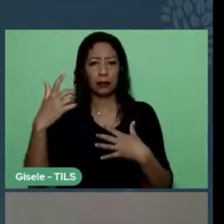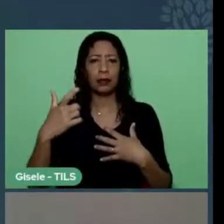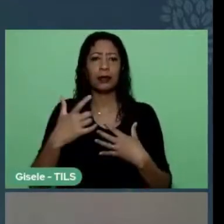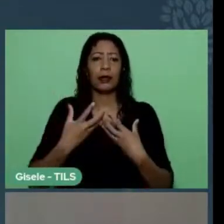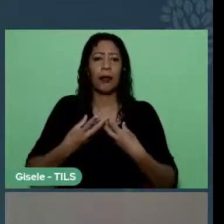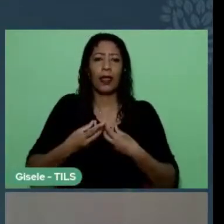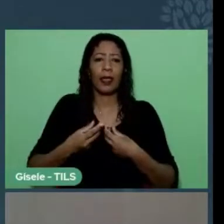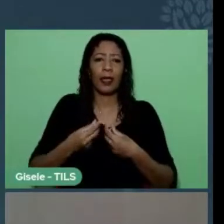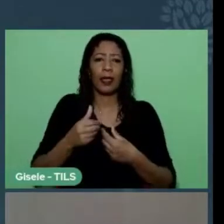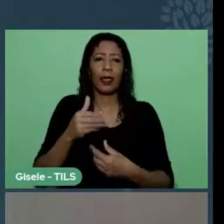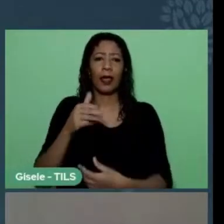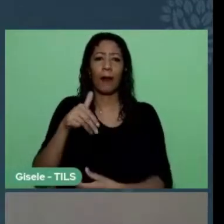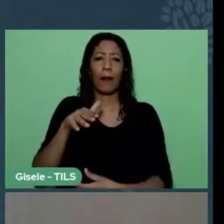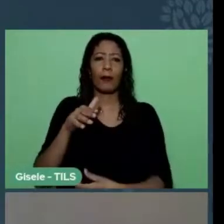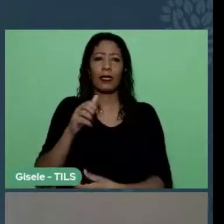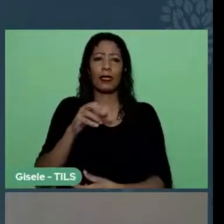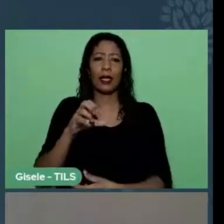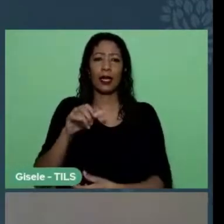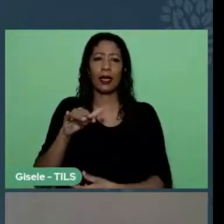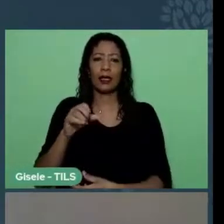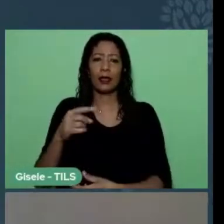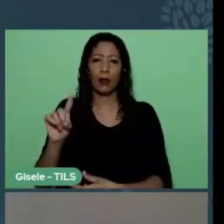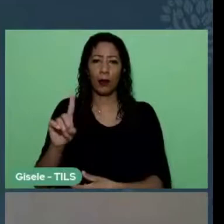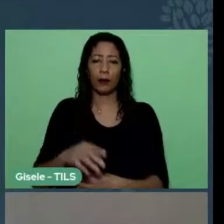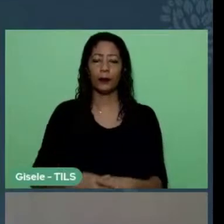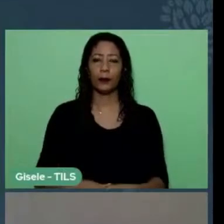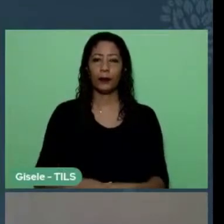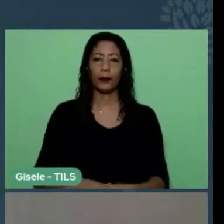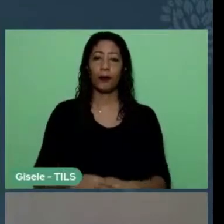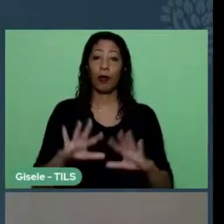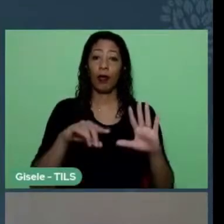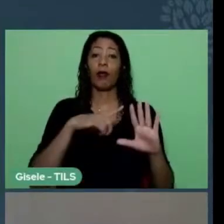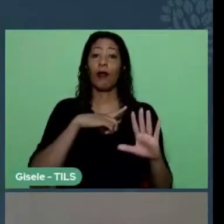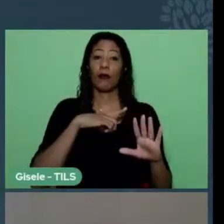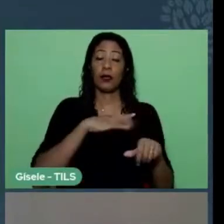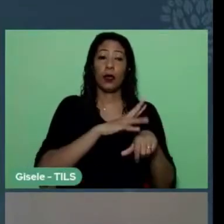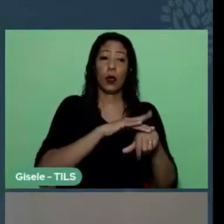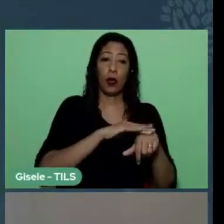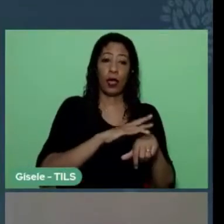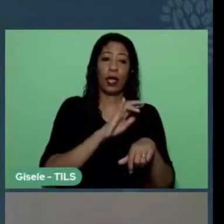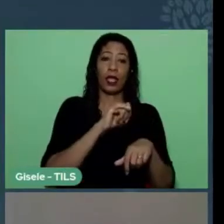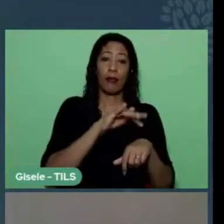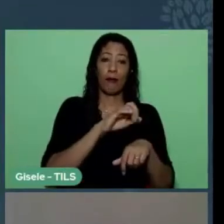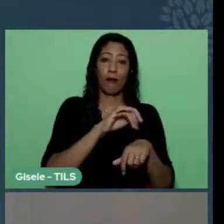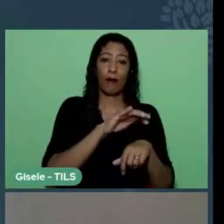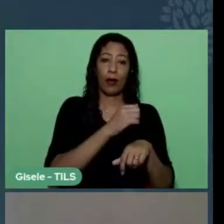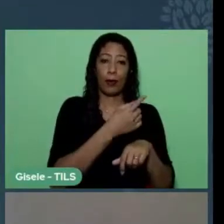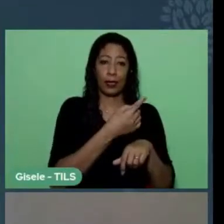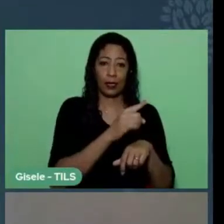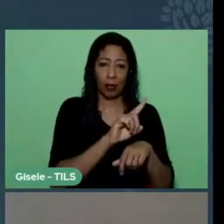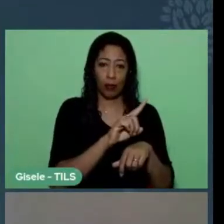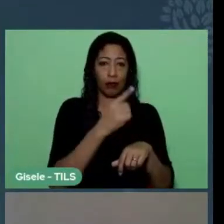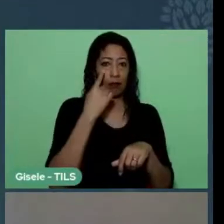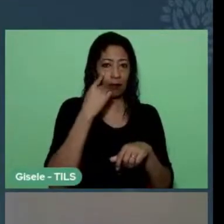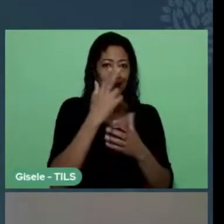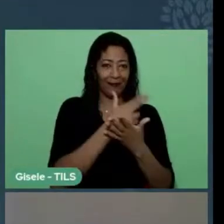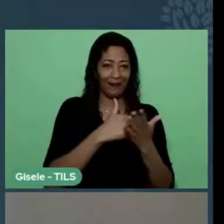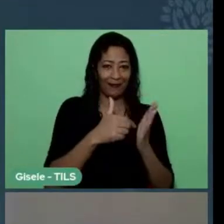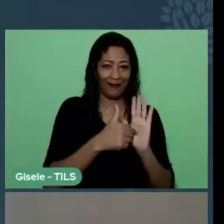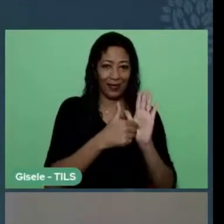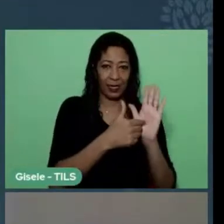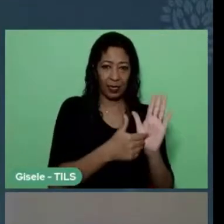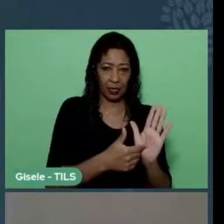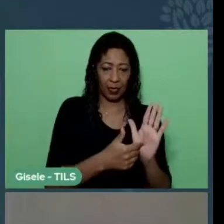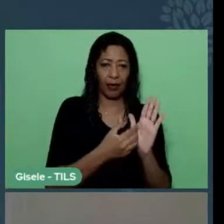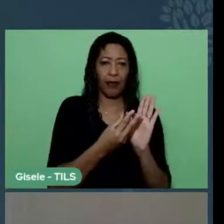de secreção ao longo do tempo. Então, a gente tem uma doença onde você tem que marca a inflamação, com a produção de